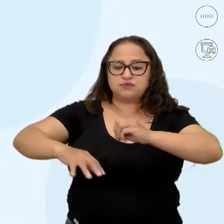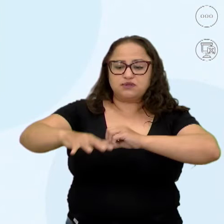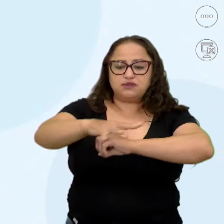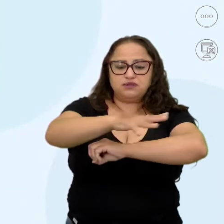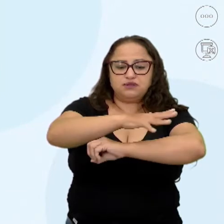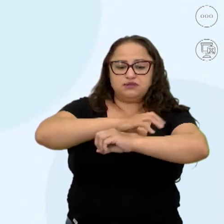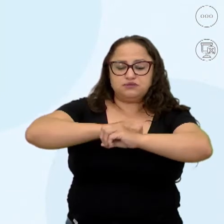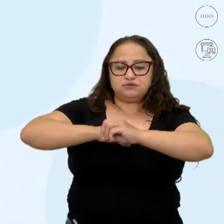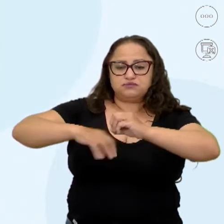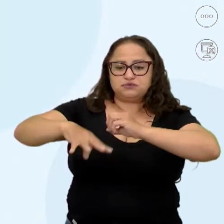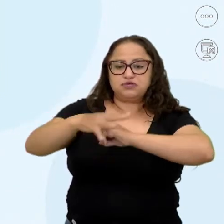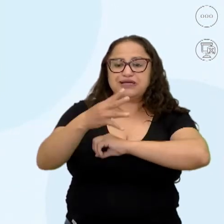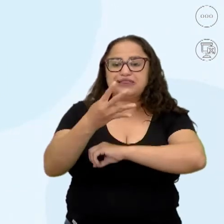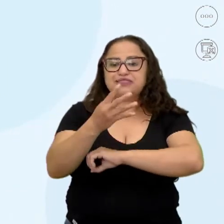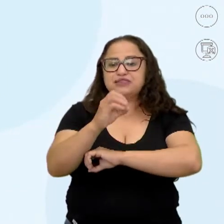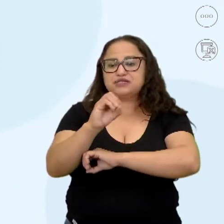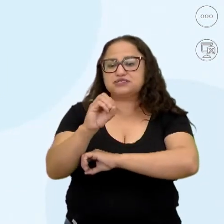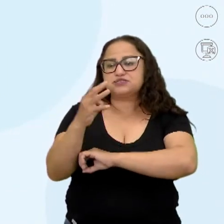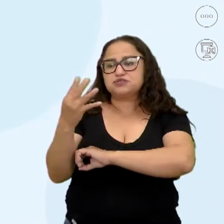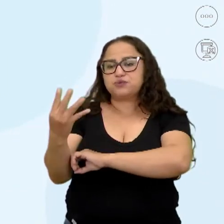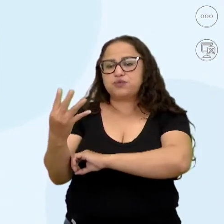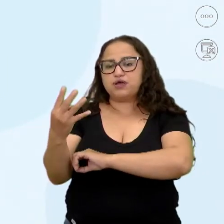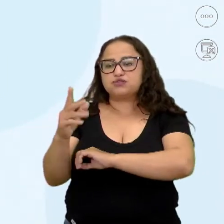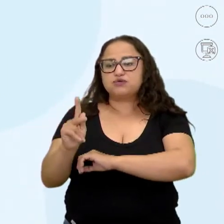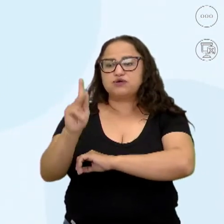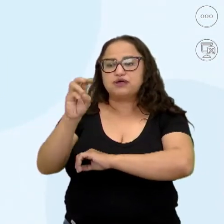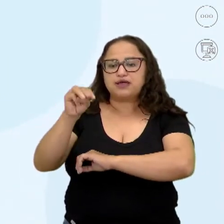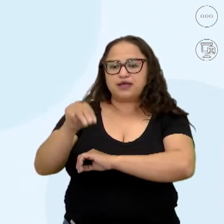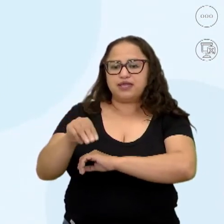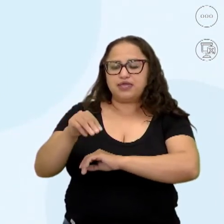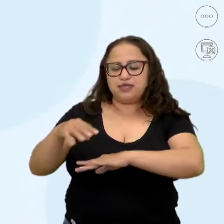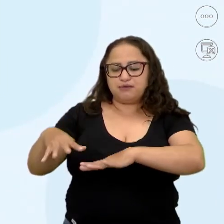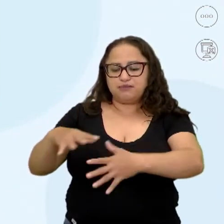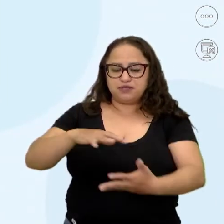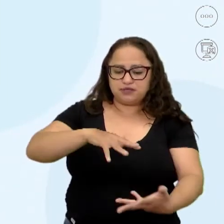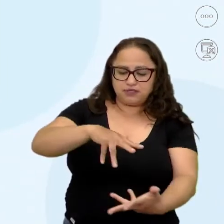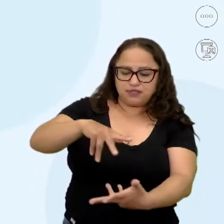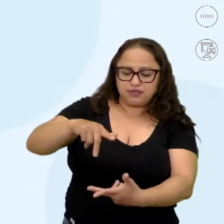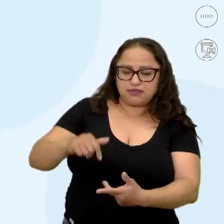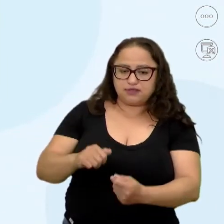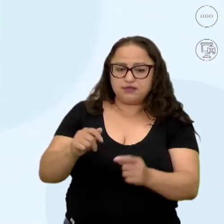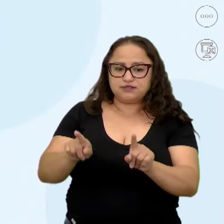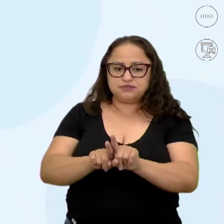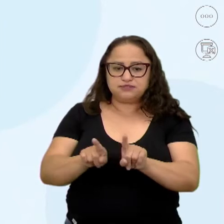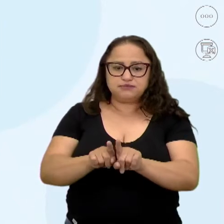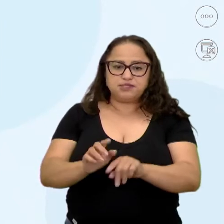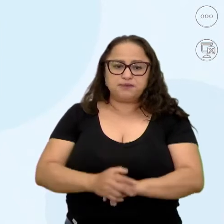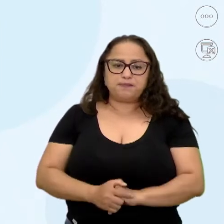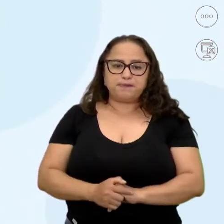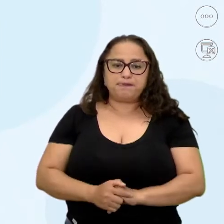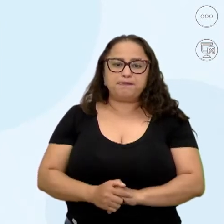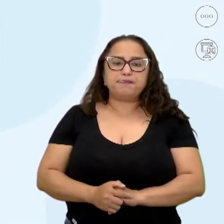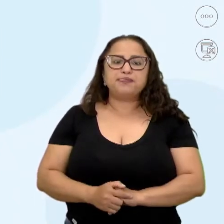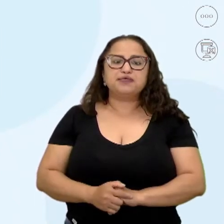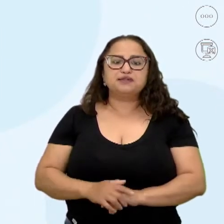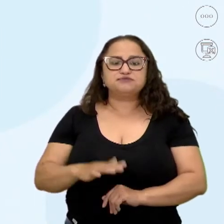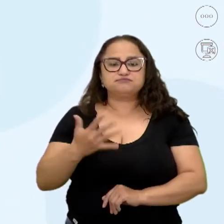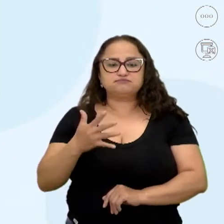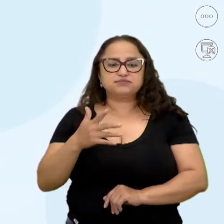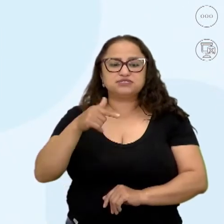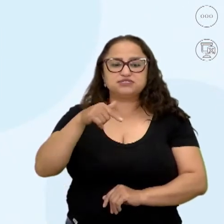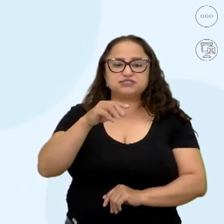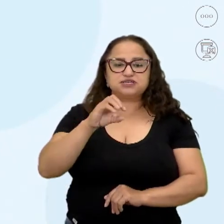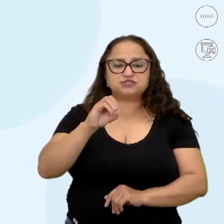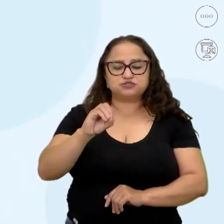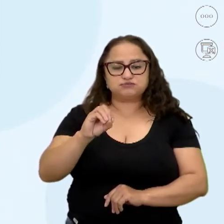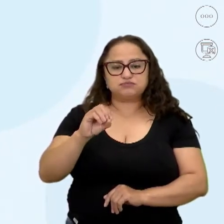está a 304 km da Terra. O telescópio Hubble está a 595 km da Terra, tá? Entre 7.000 e 1.700 são